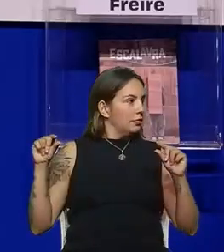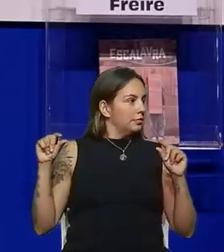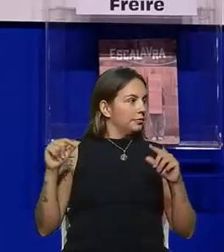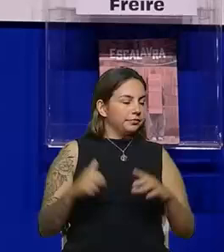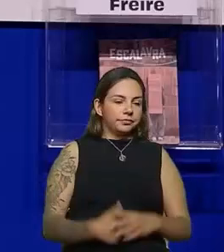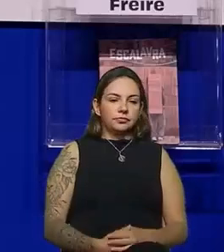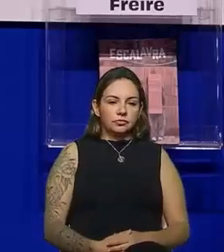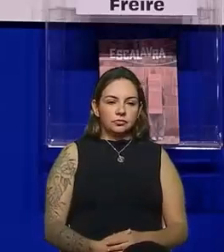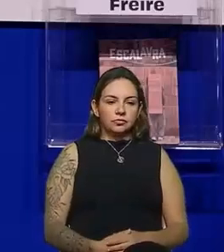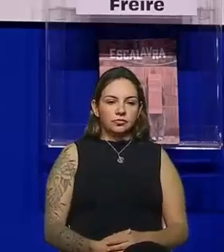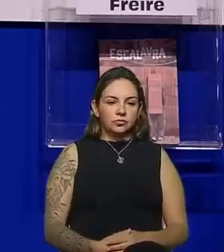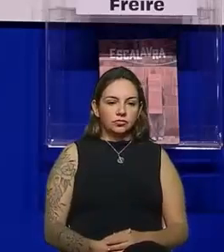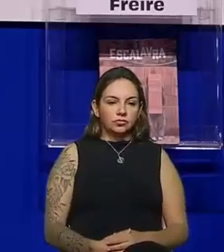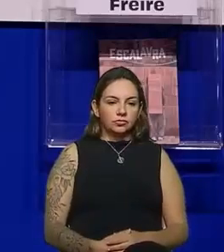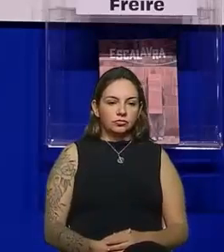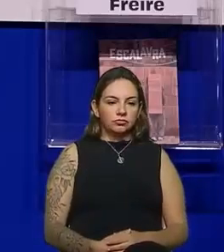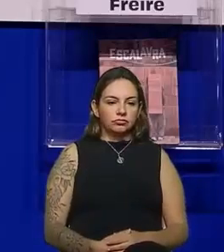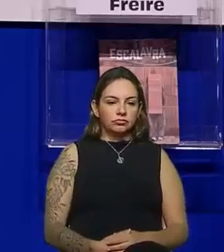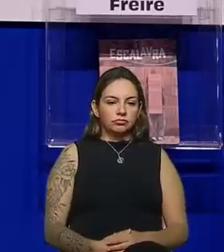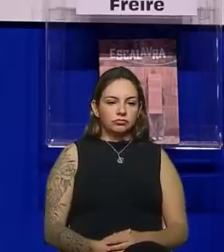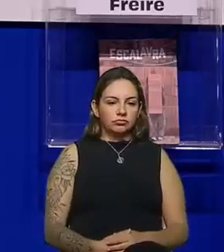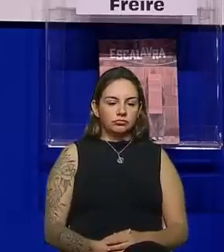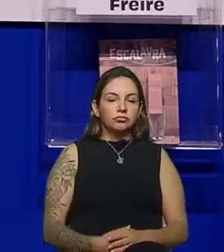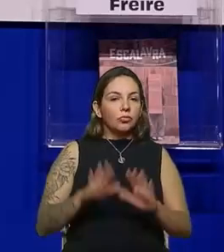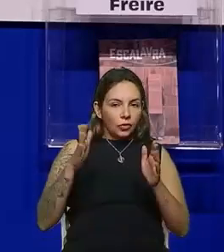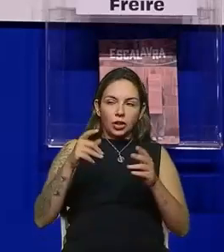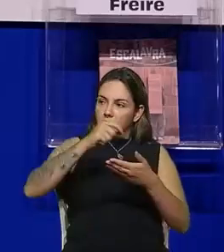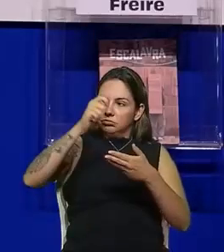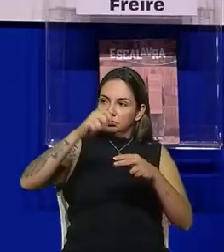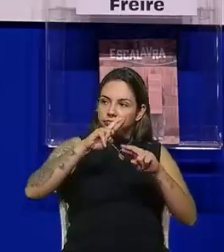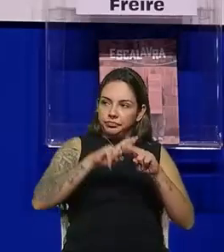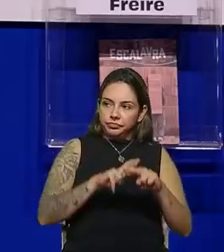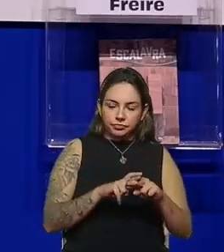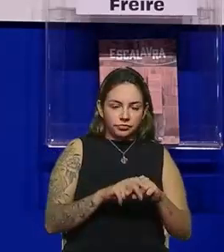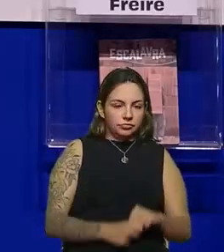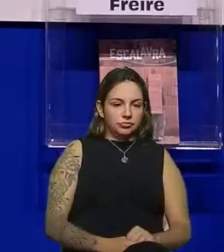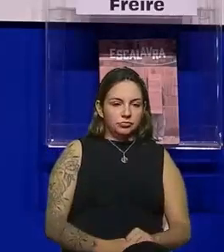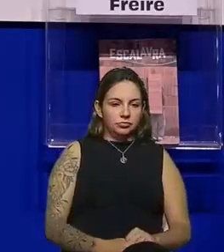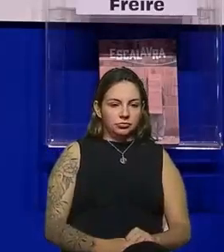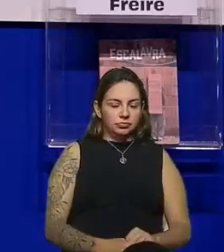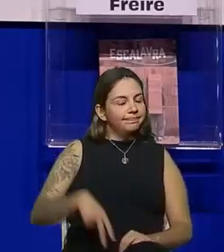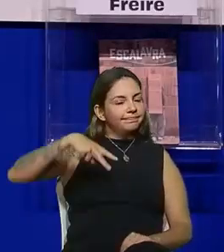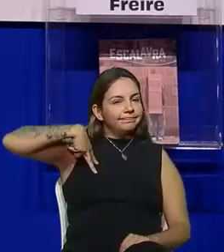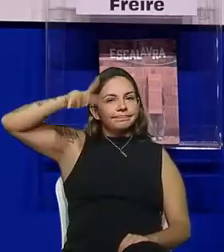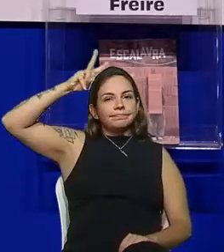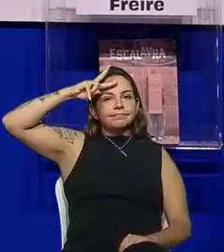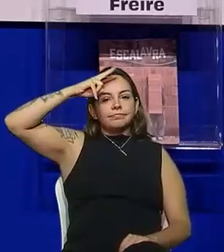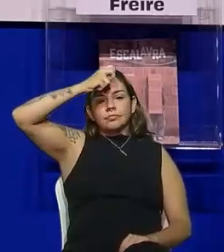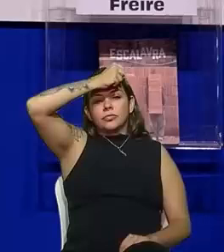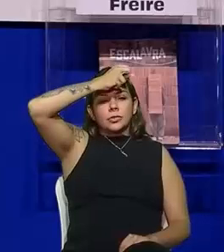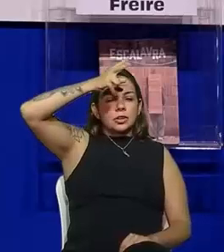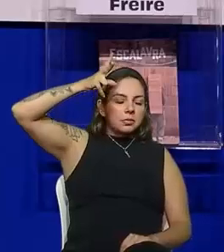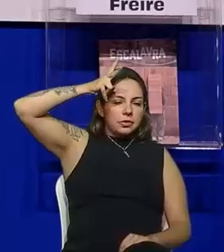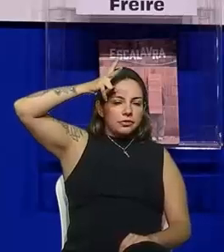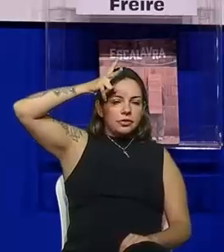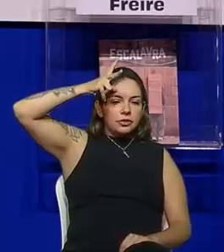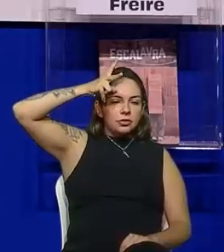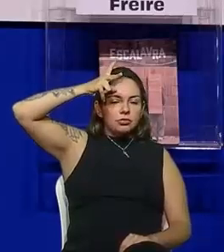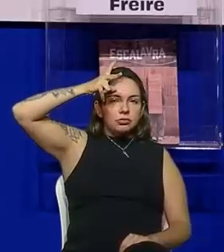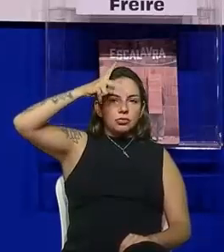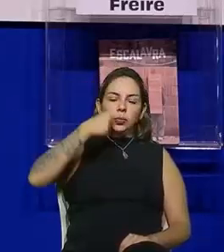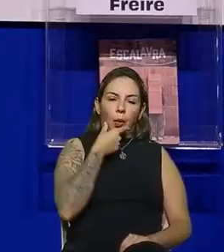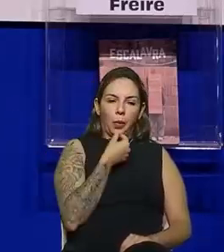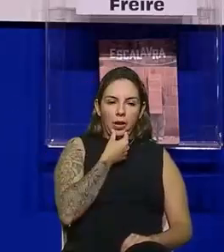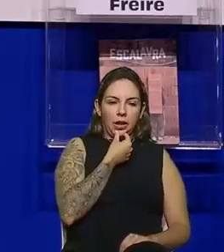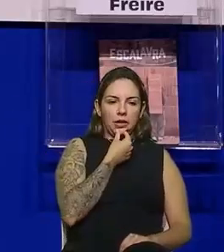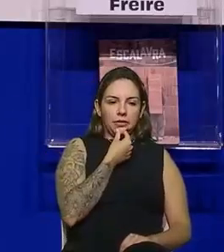frase e já a citei como sendo de Carlos Drummond de Andrade. E aí eu me lembro do prefeito Odorico Paraguaçu,